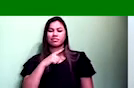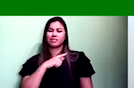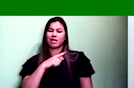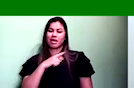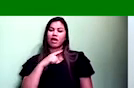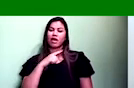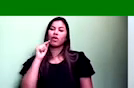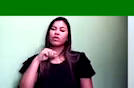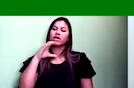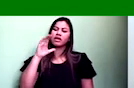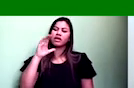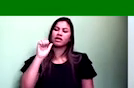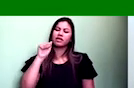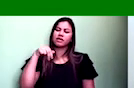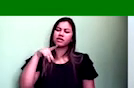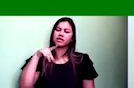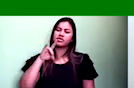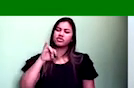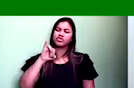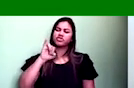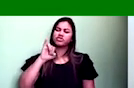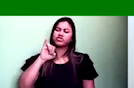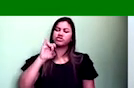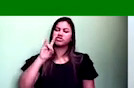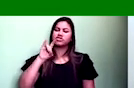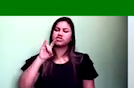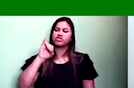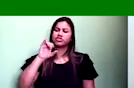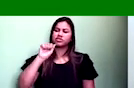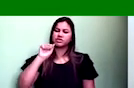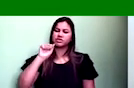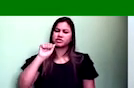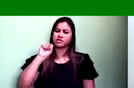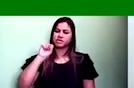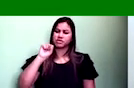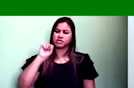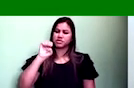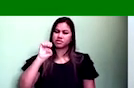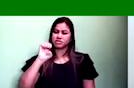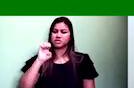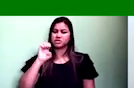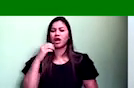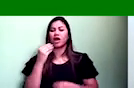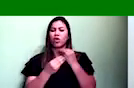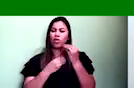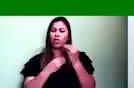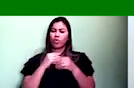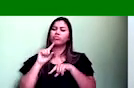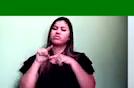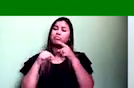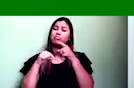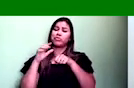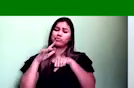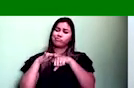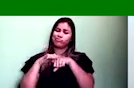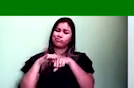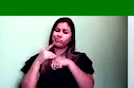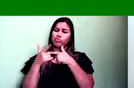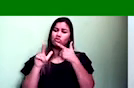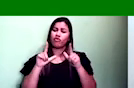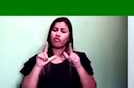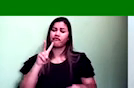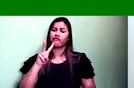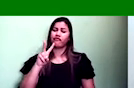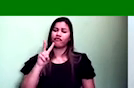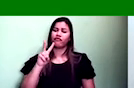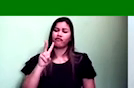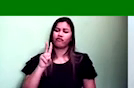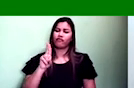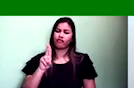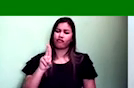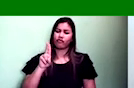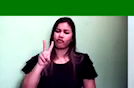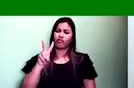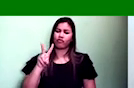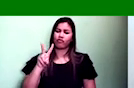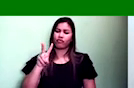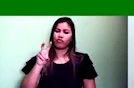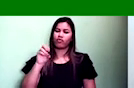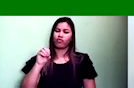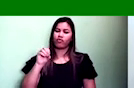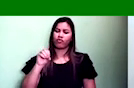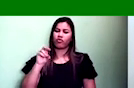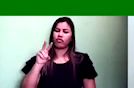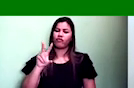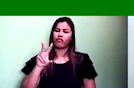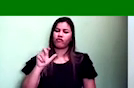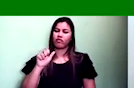Candida albicans, que leva à vulvovaginite, é uma inflamação da vagina na